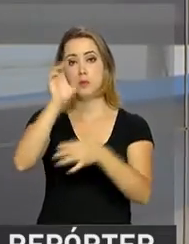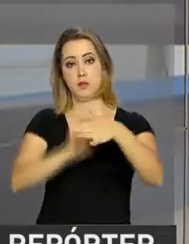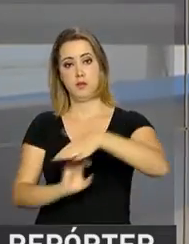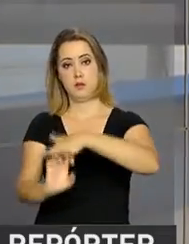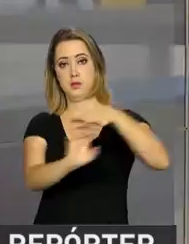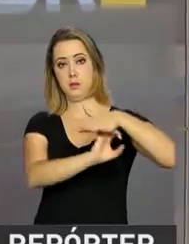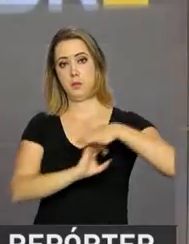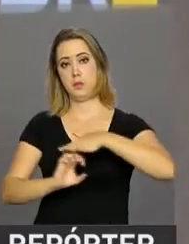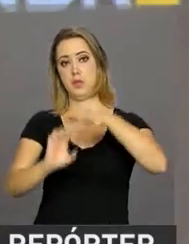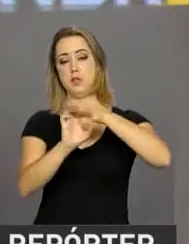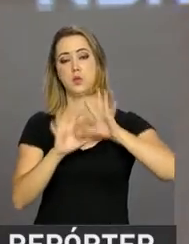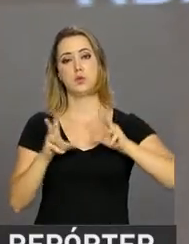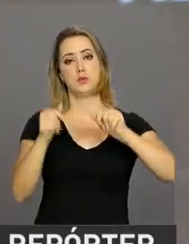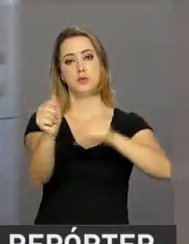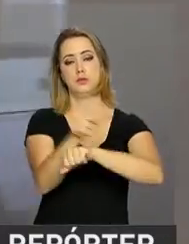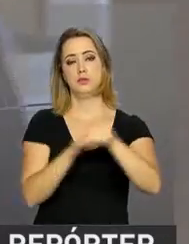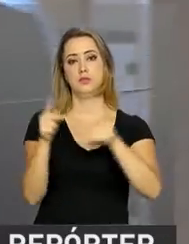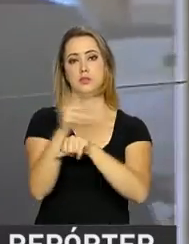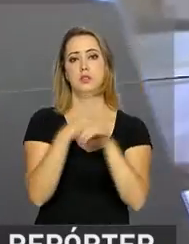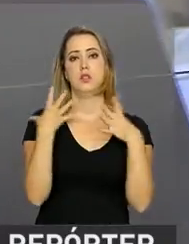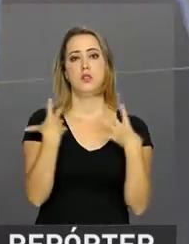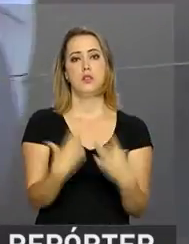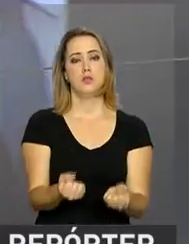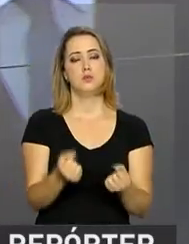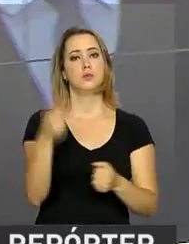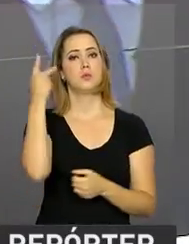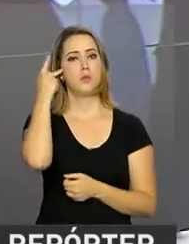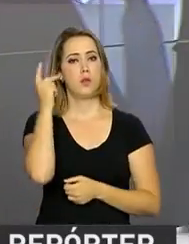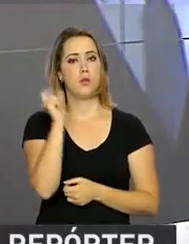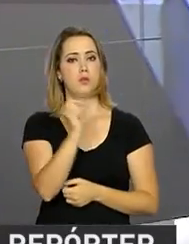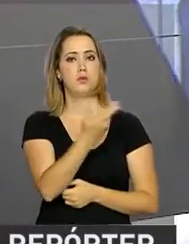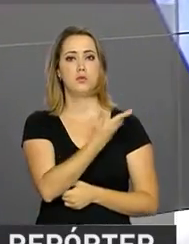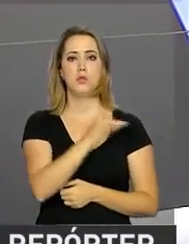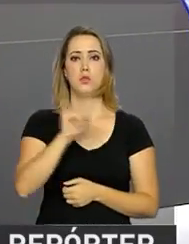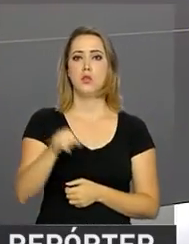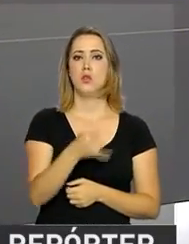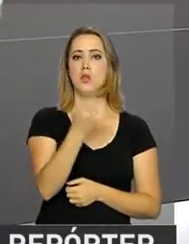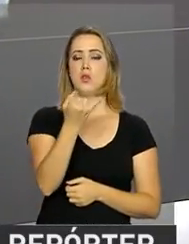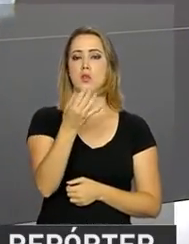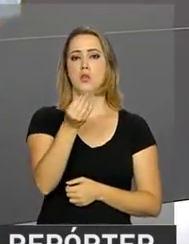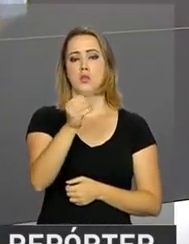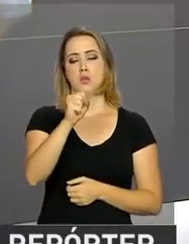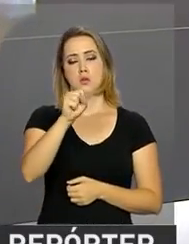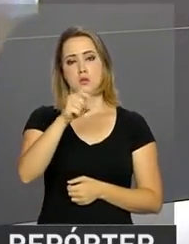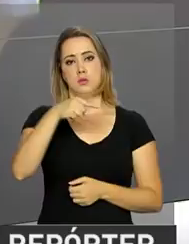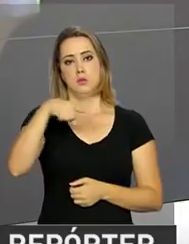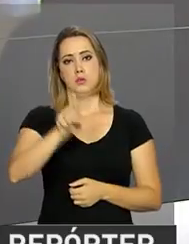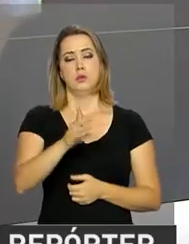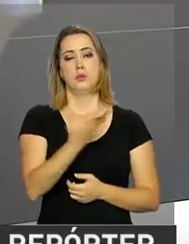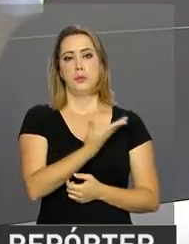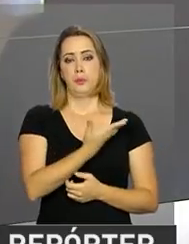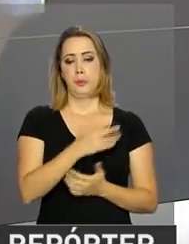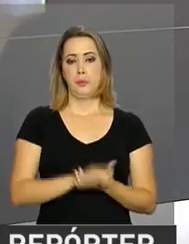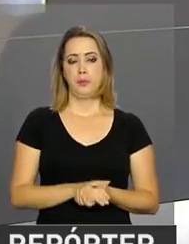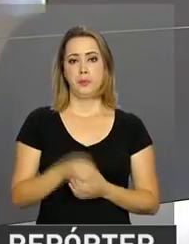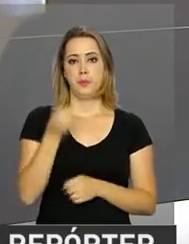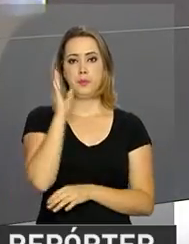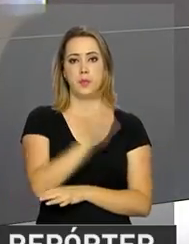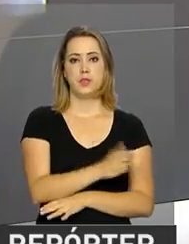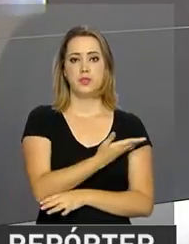e nós vamos ao vivo a são paulo de onde o repórter josé luiz filho traz mais detalhes pra gente o laços a mesma